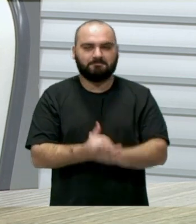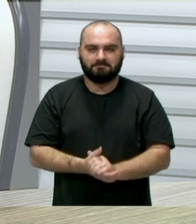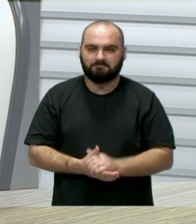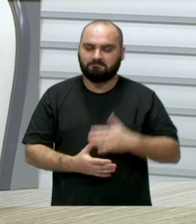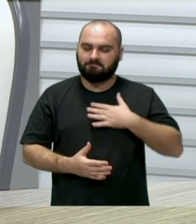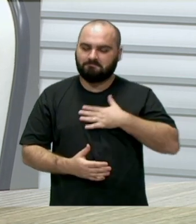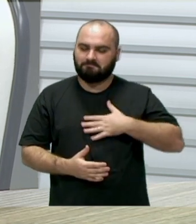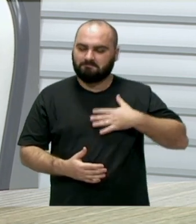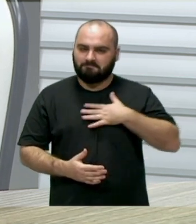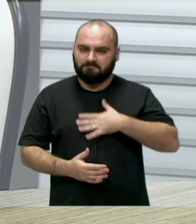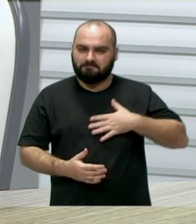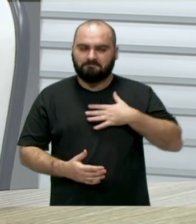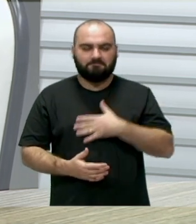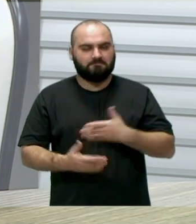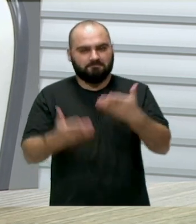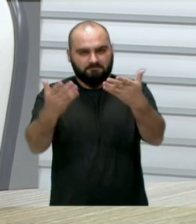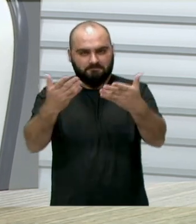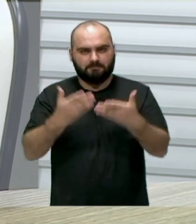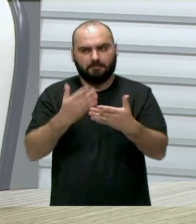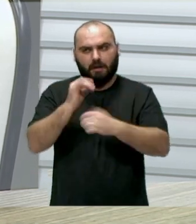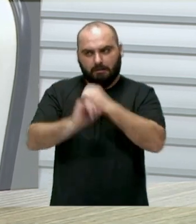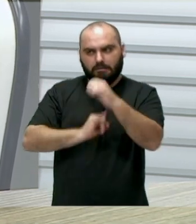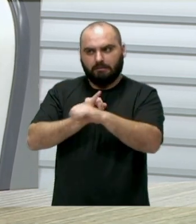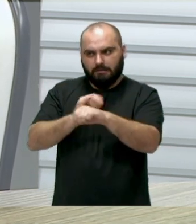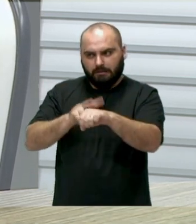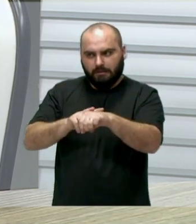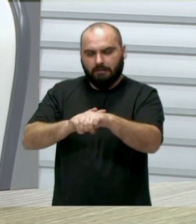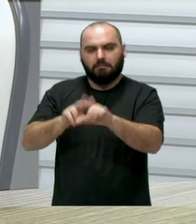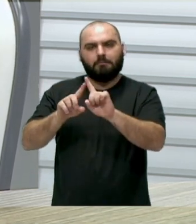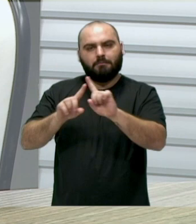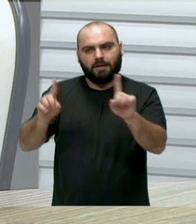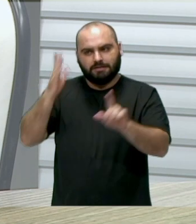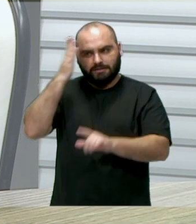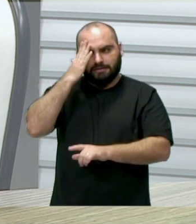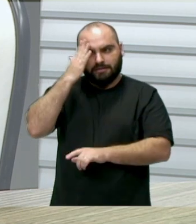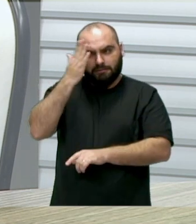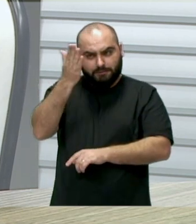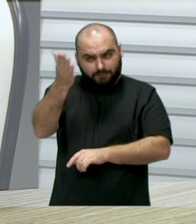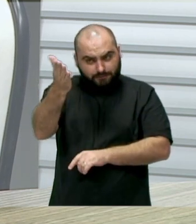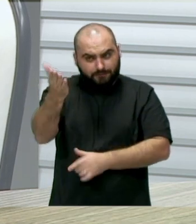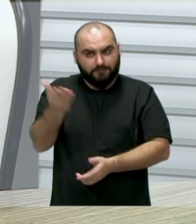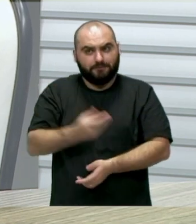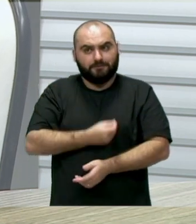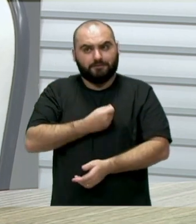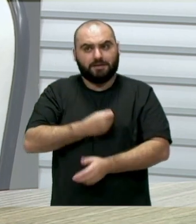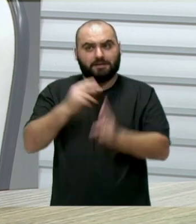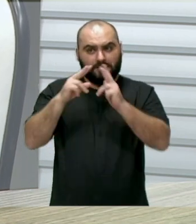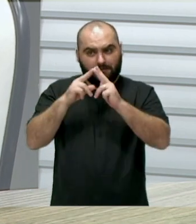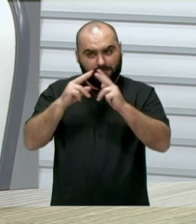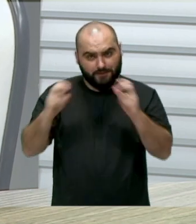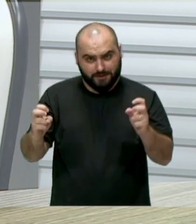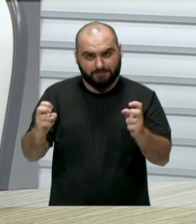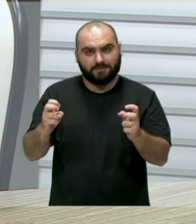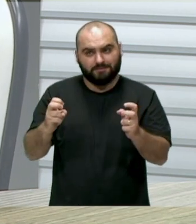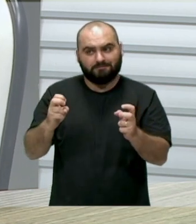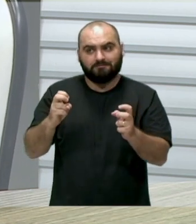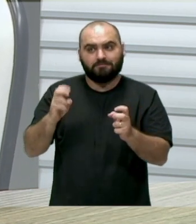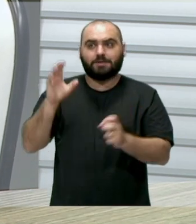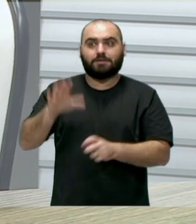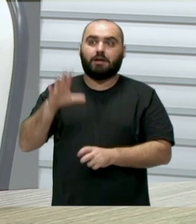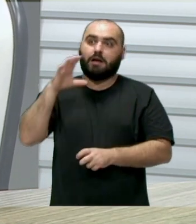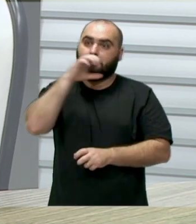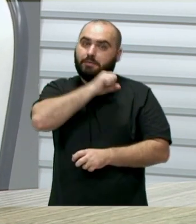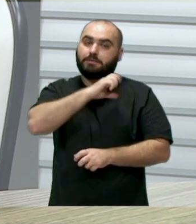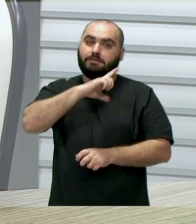também lhe receber aqui mesmo que virtualmente. A gente sabe que o senhor está aí, né, em Florianópolis, daqui um pouquinho tem a